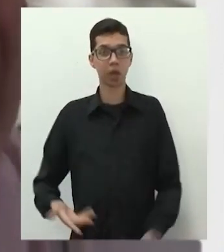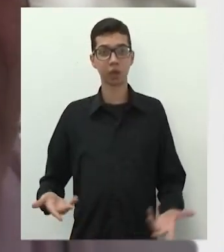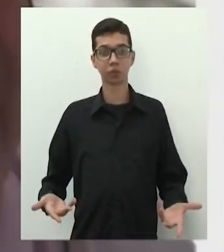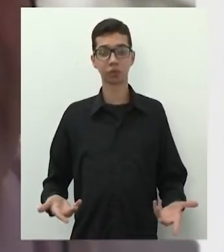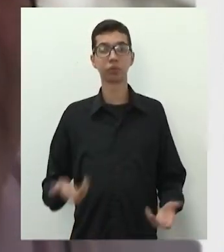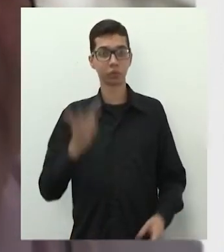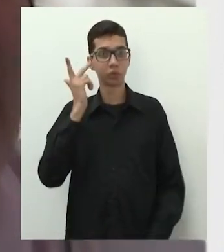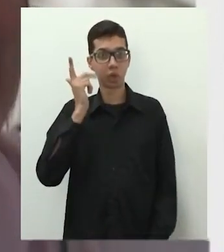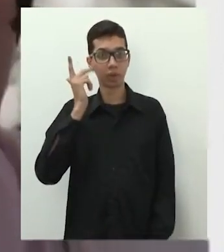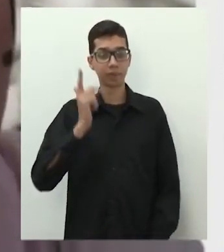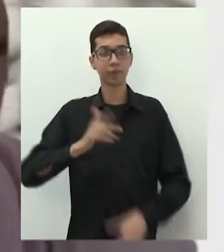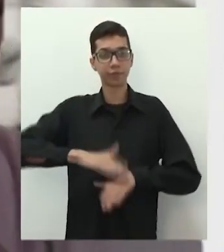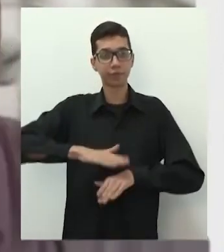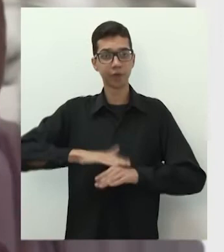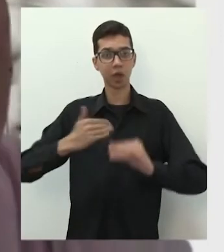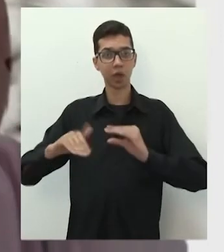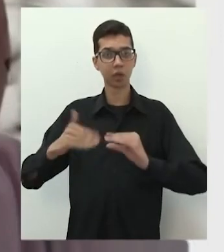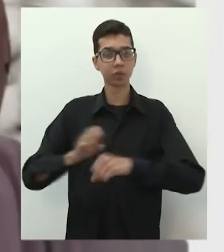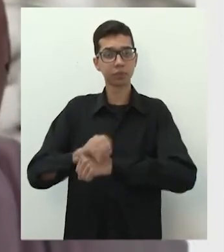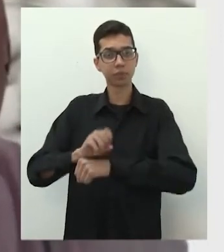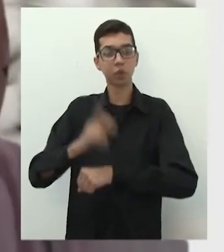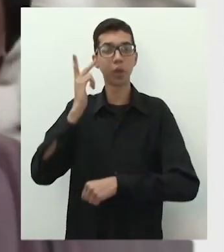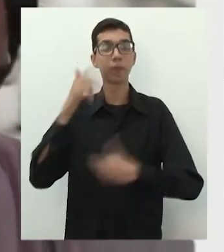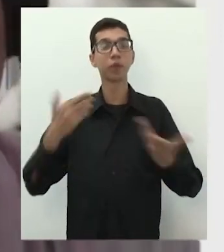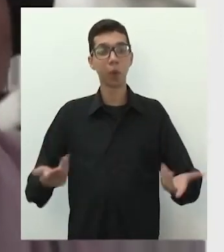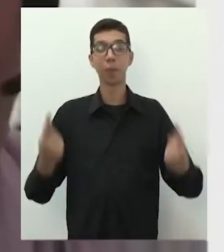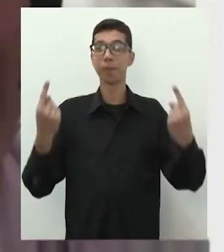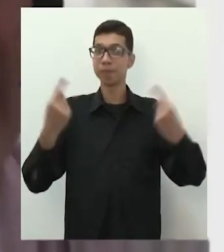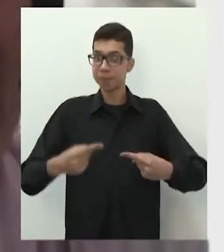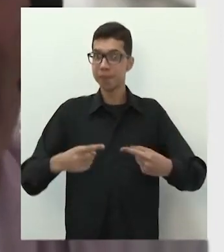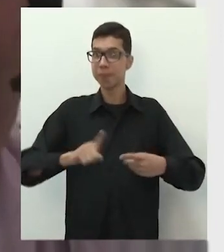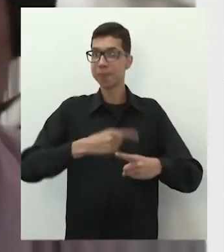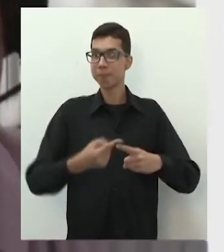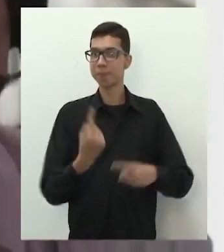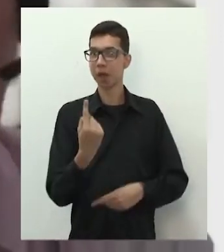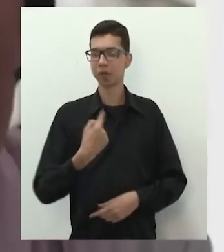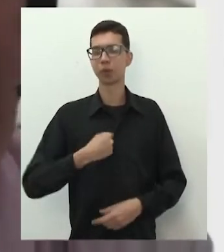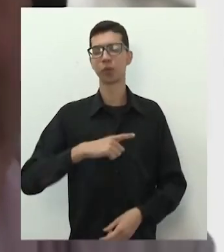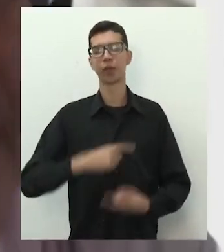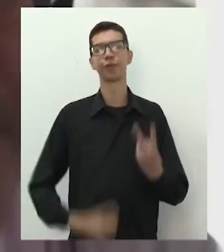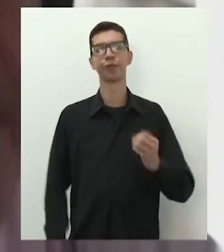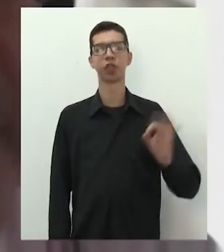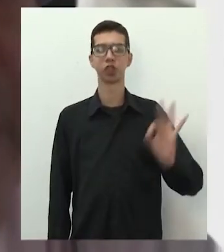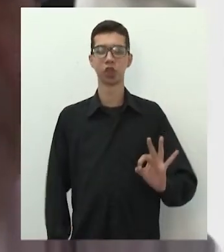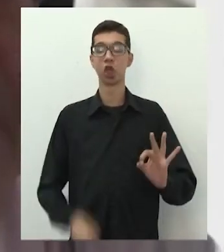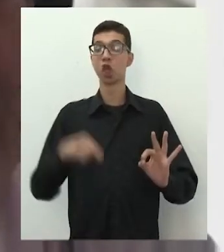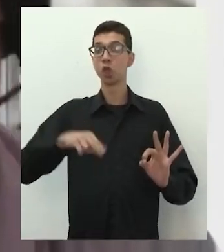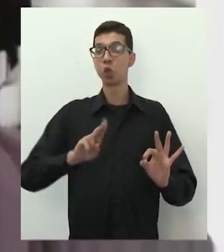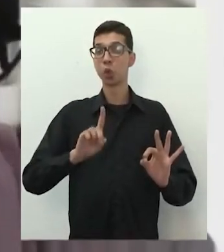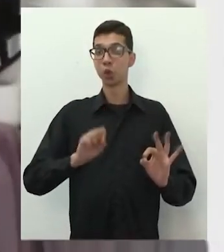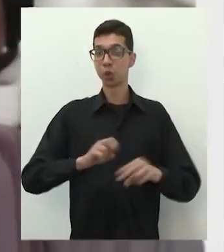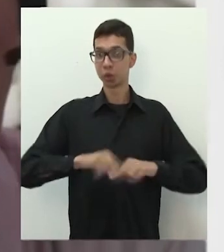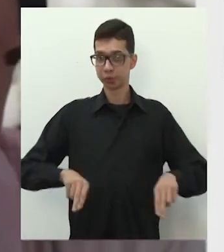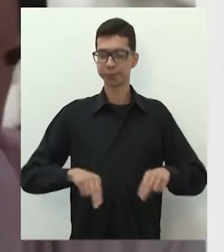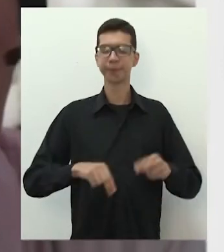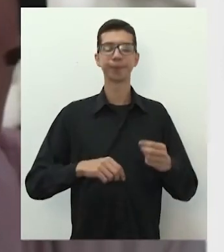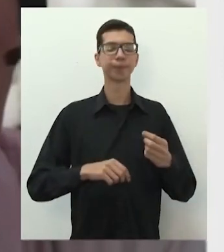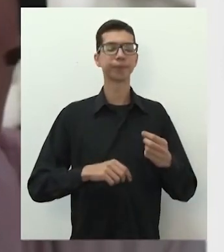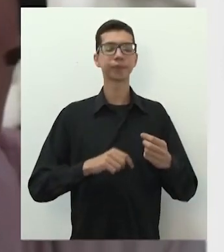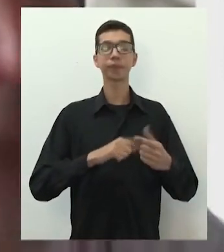pessoas próximas a eles. Veja, eu, com 40 anos de idade, não consigo me imaginar mandando um nude para Tânia.